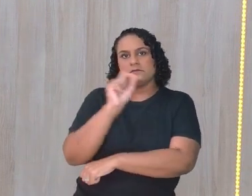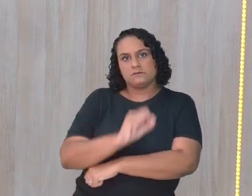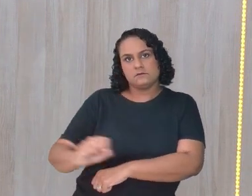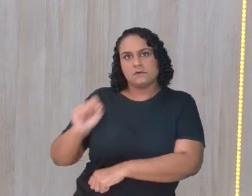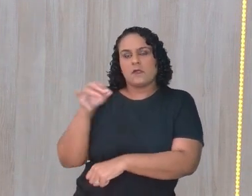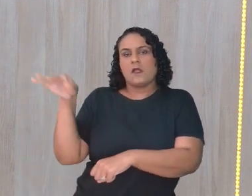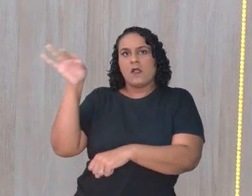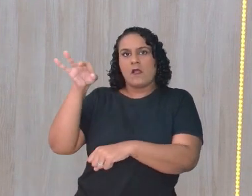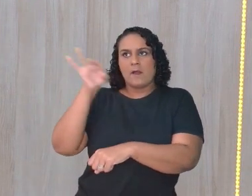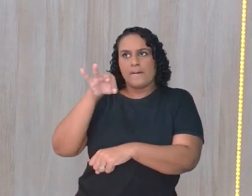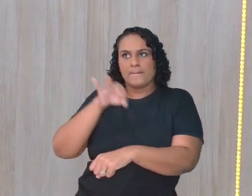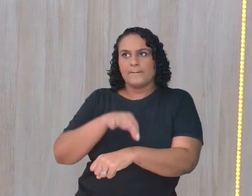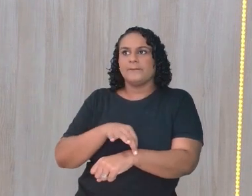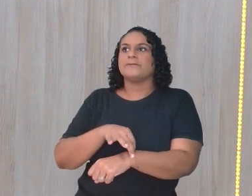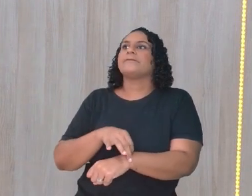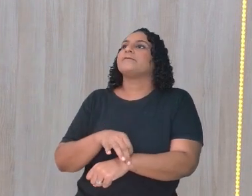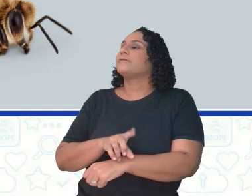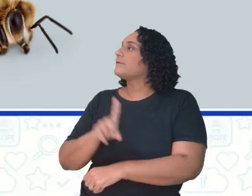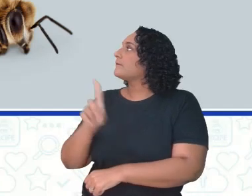né? Elas